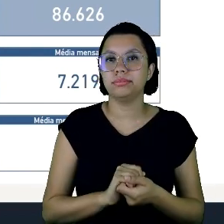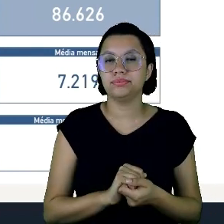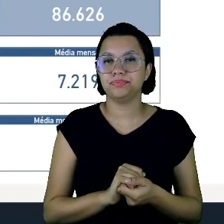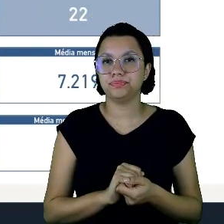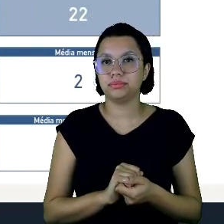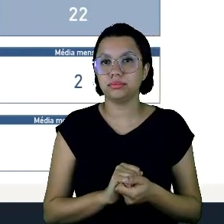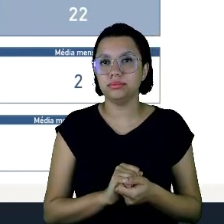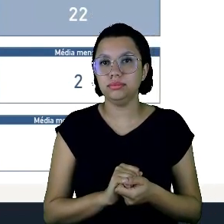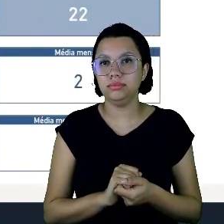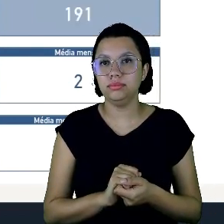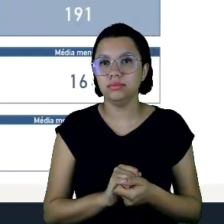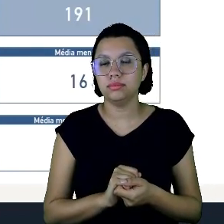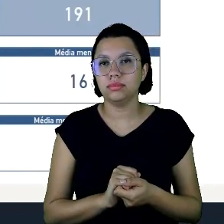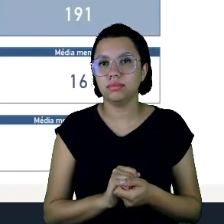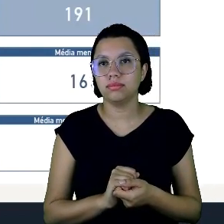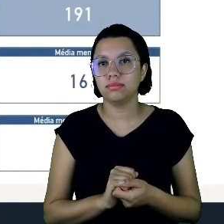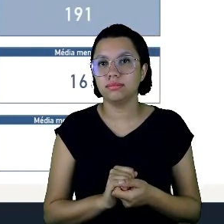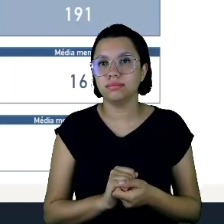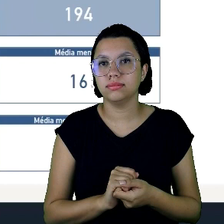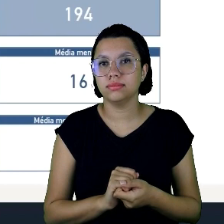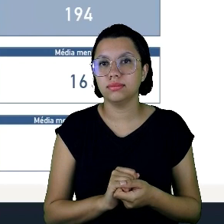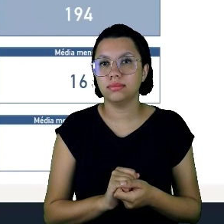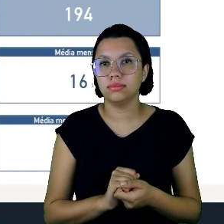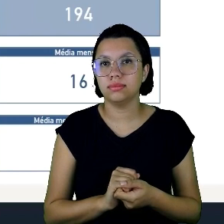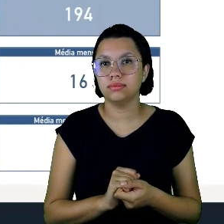você pode selecionar